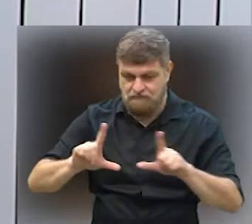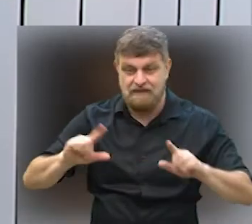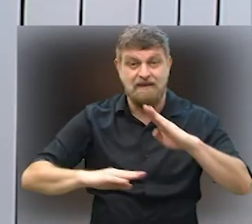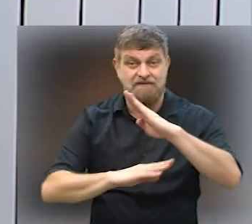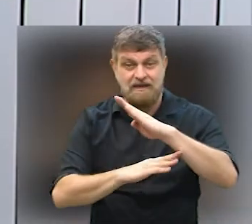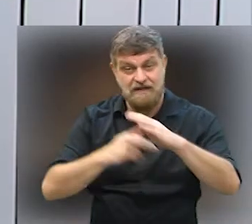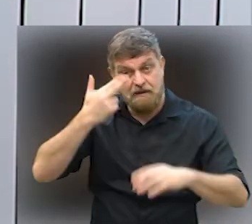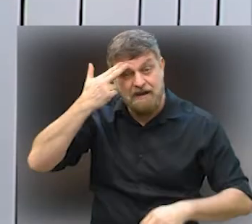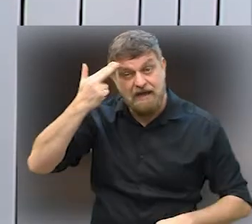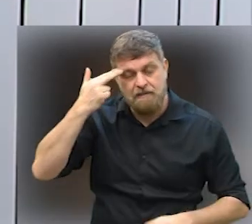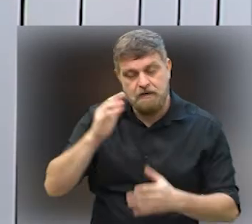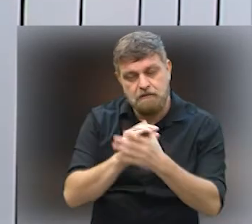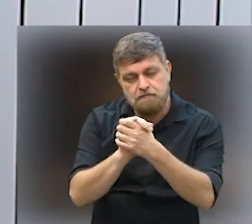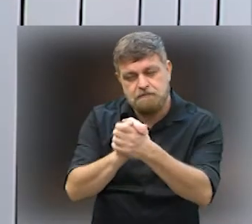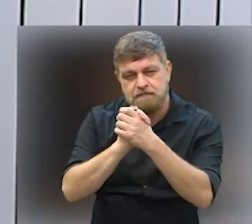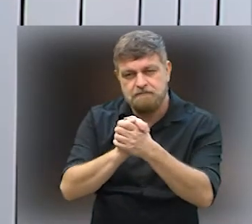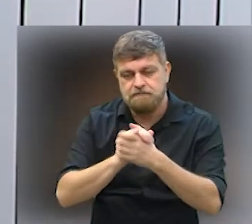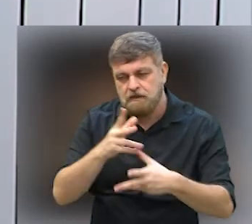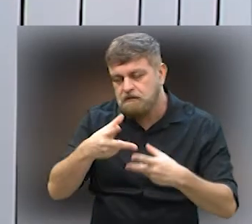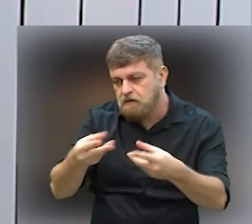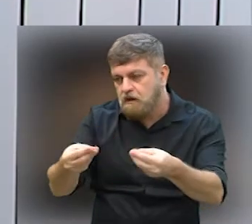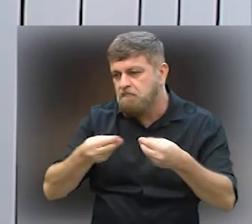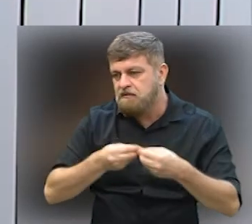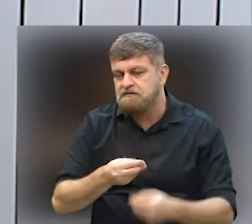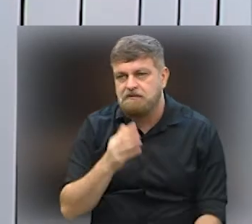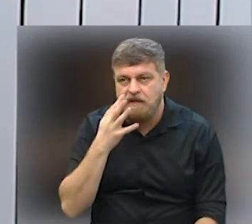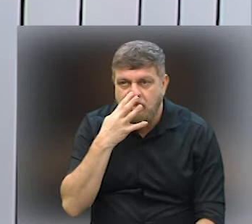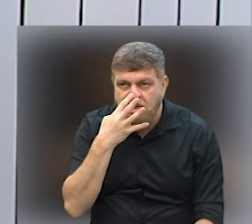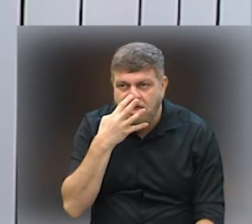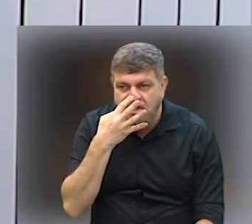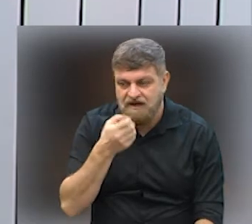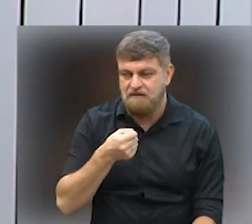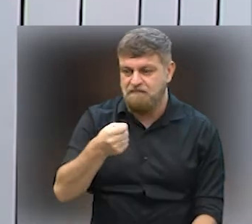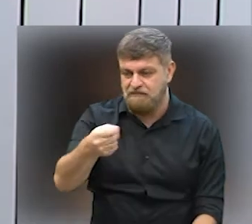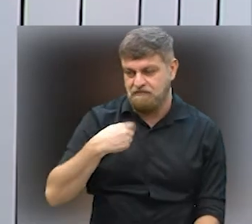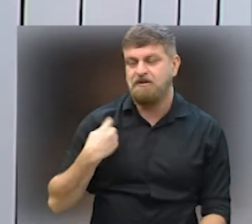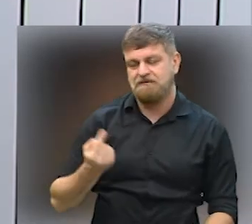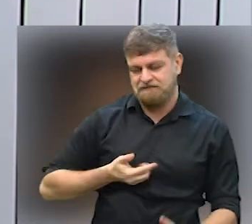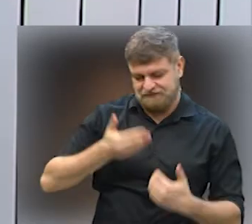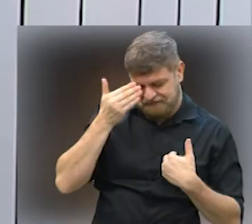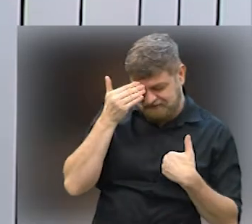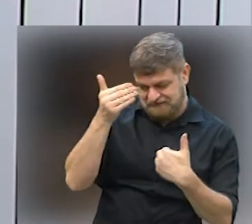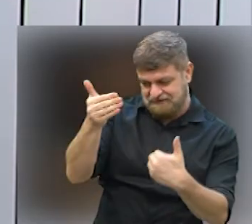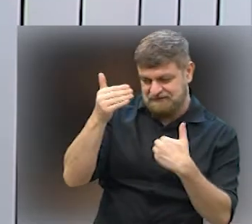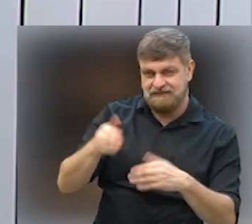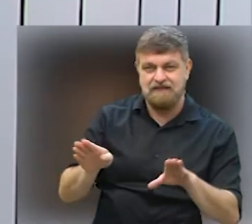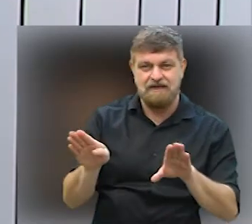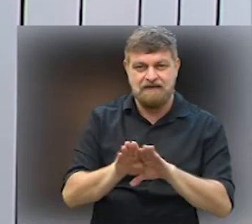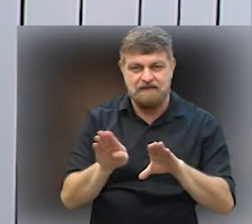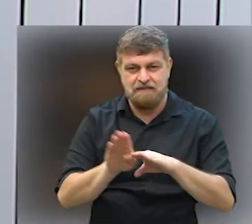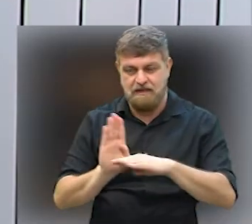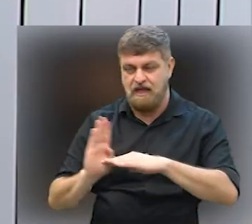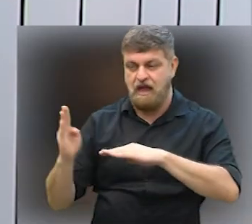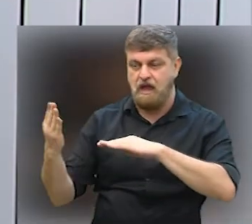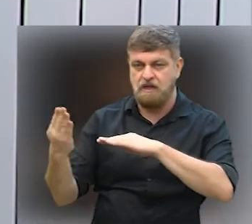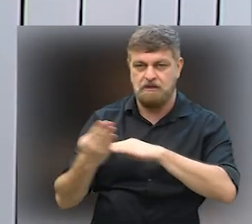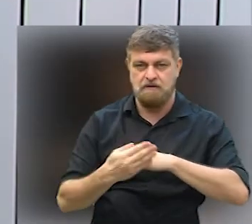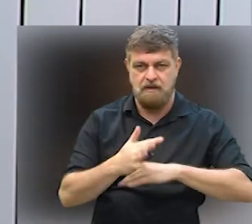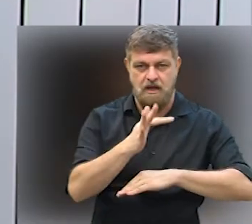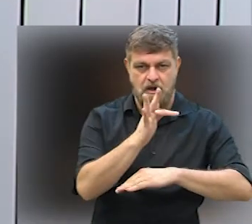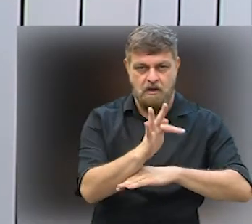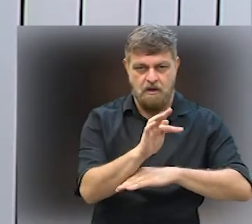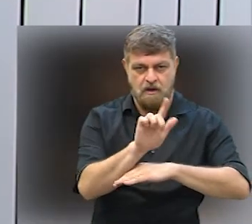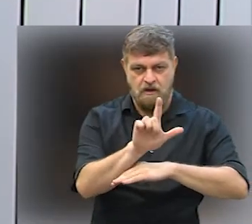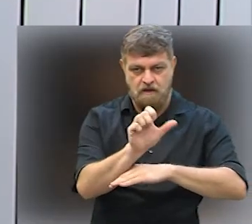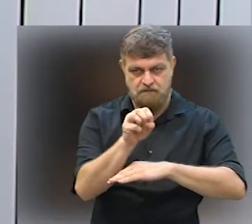TV Câmara Campinas. Obrigada pelo presente que é esta entrevista. Nós aqui agradecemos. E a Paula Marim, do Jardim